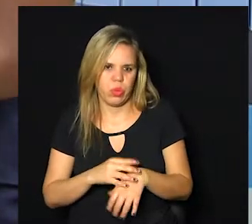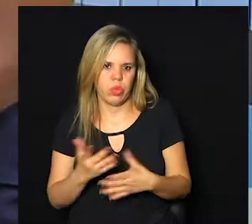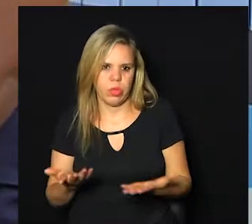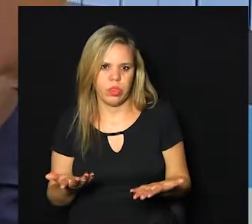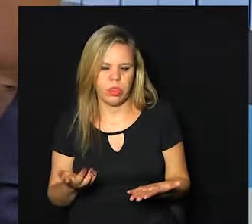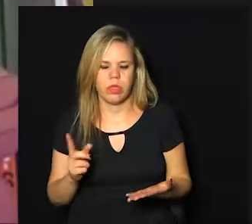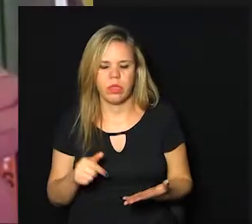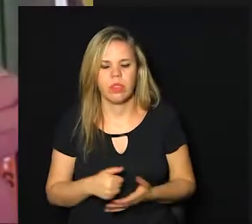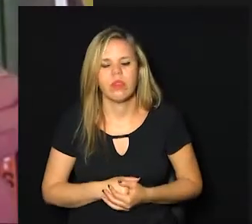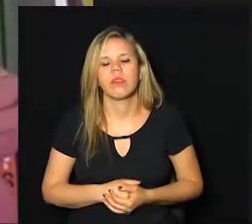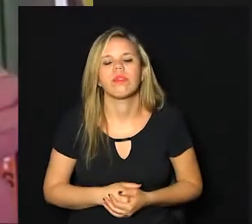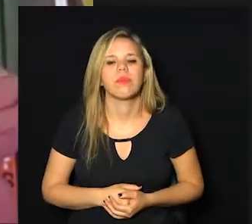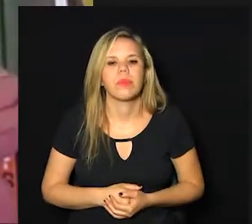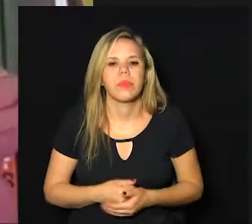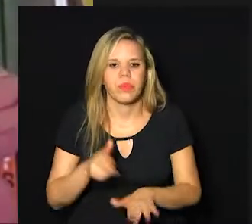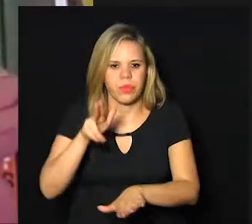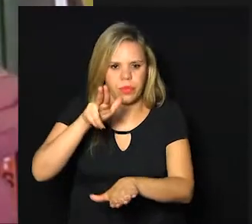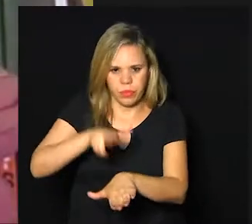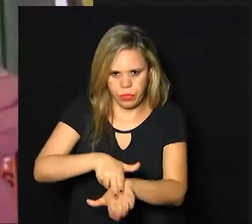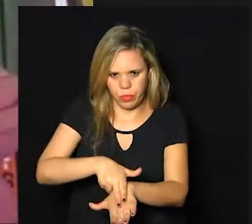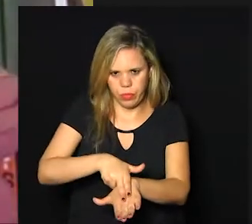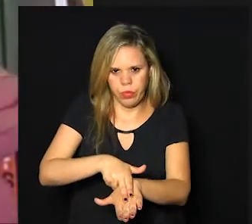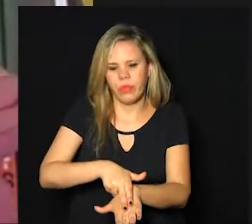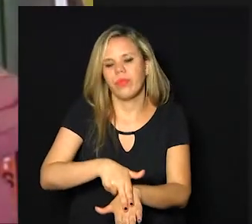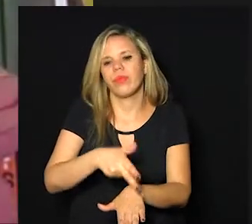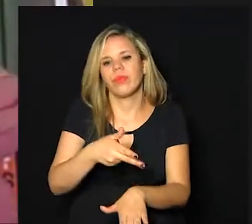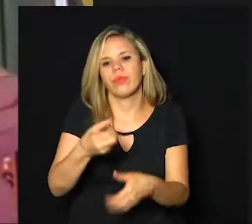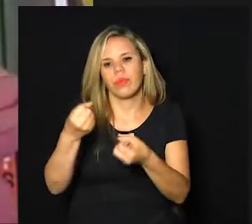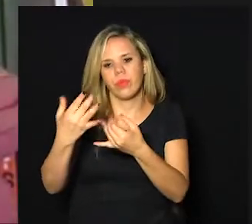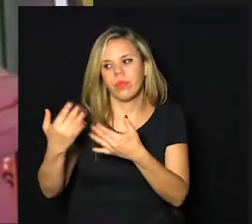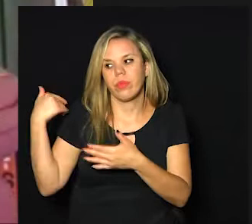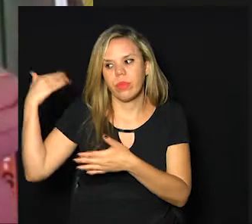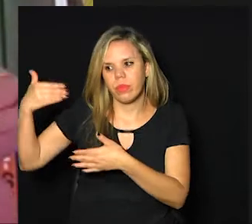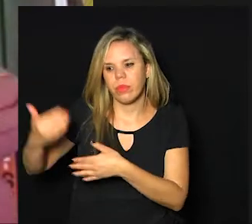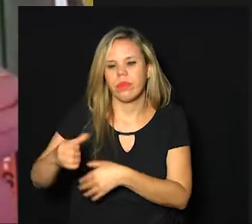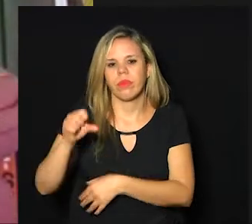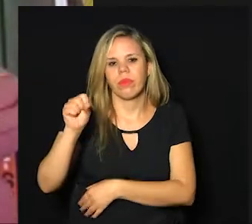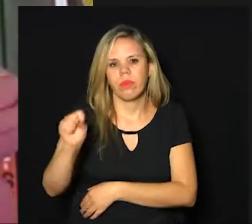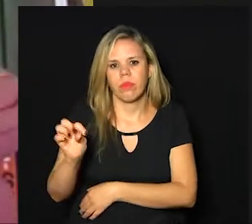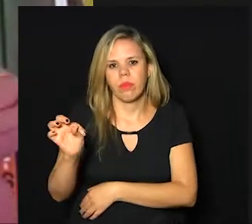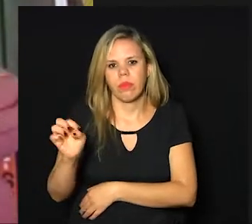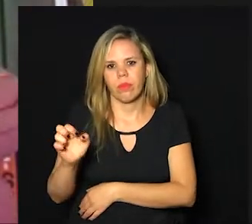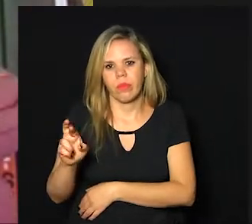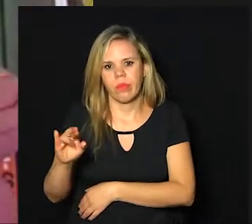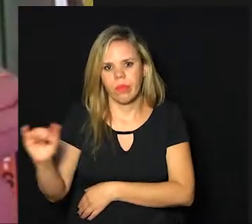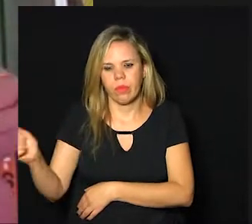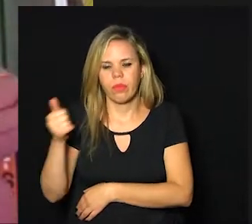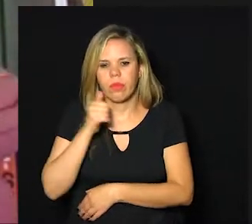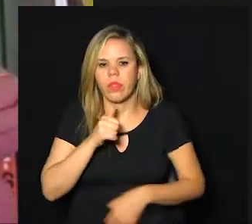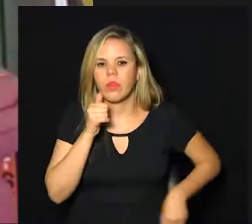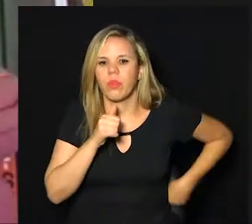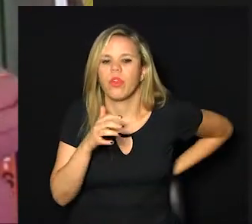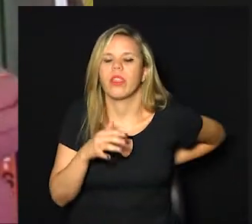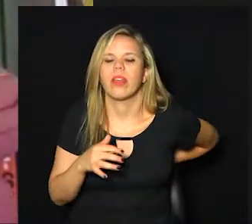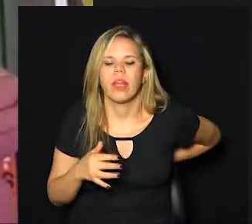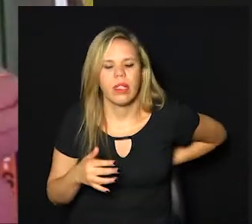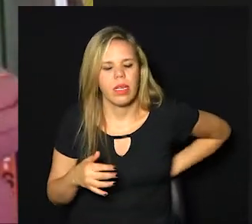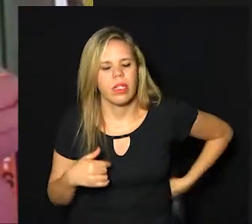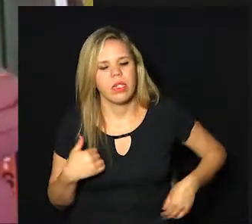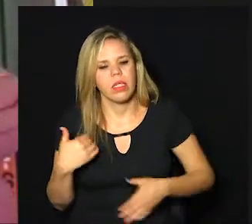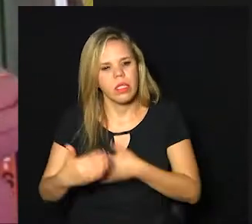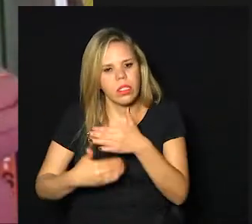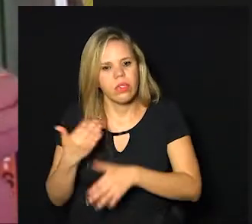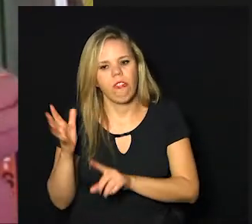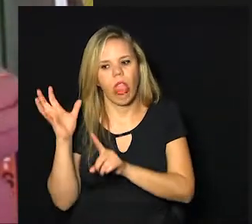pela... A psicanálise já começa lá atrás com a histeria, né? A histeria nas mulheres, que era uma repressão, e aí foi